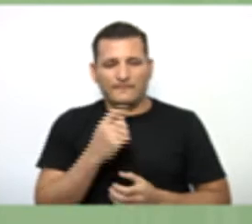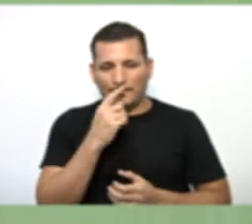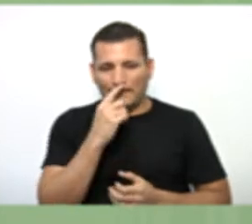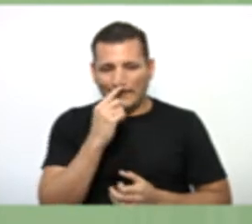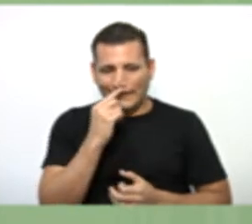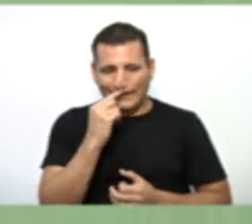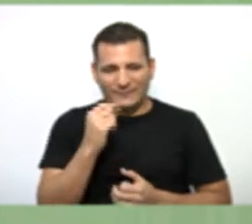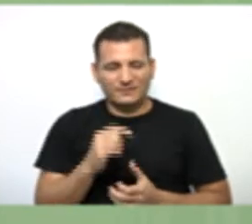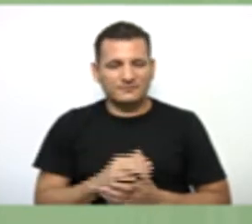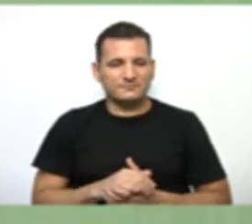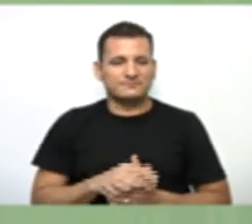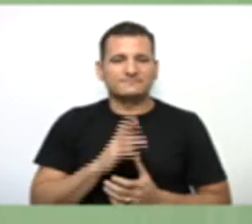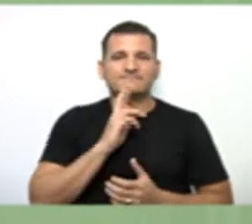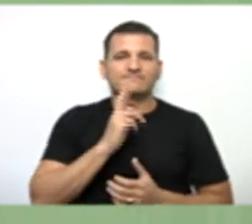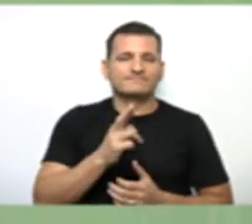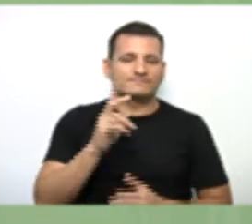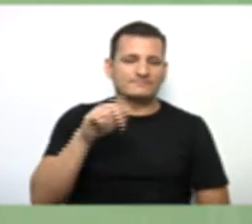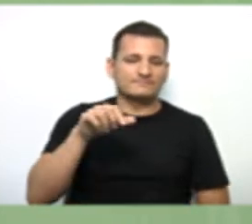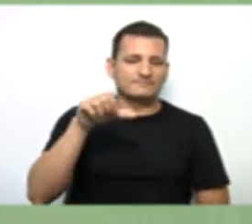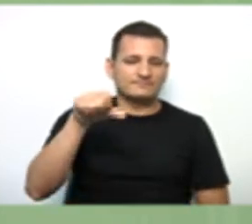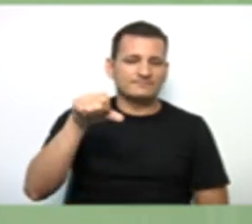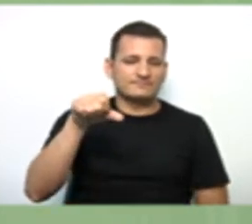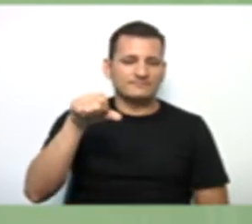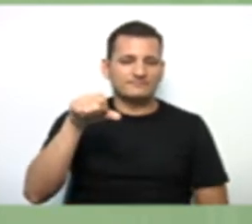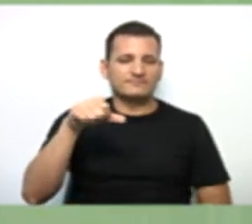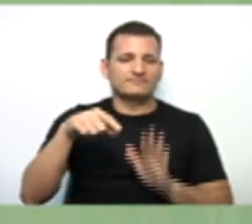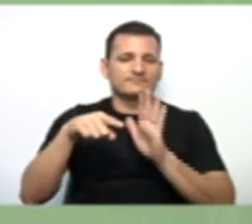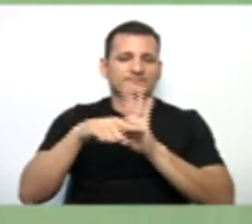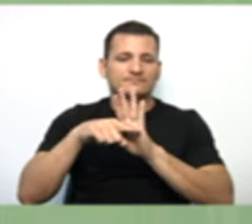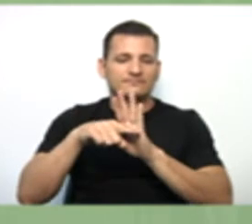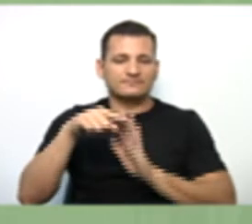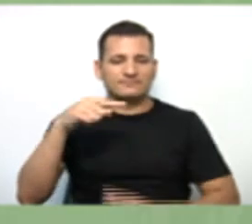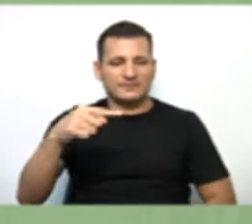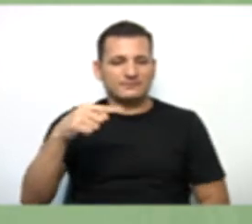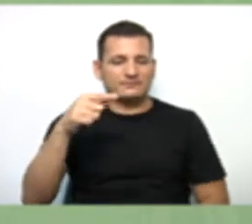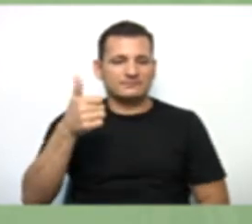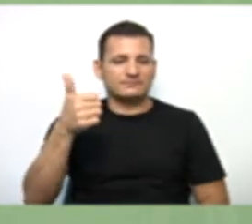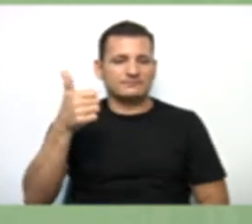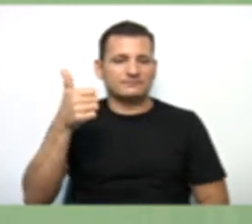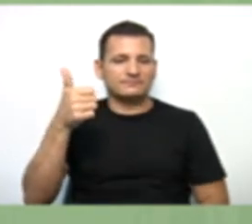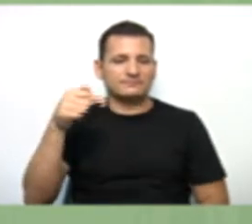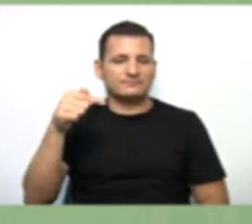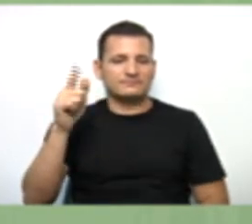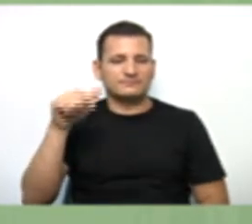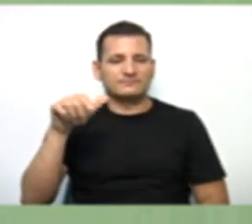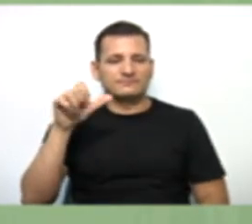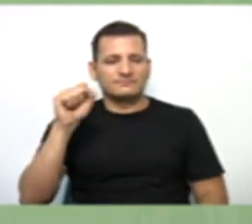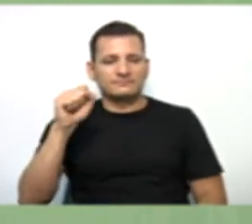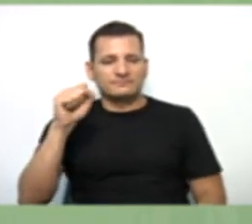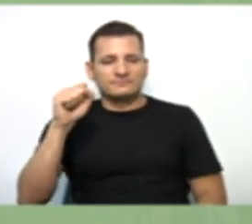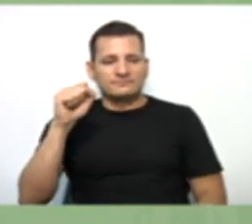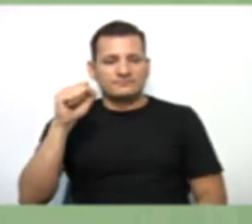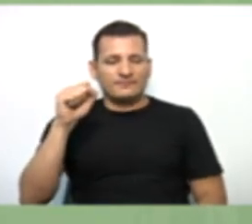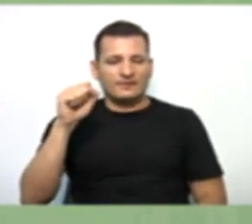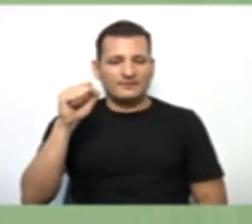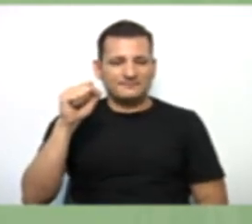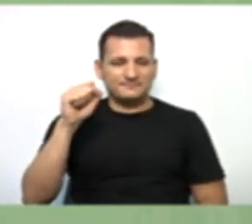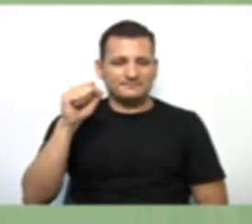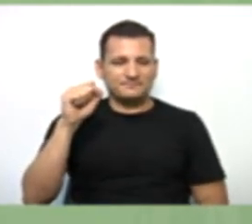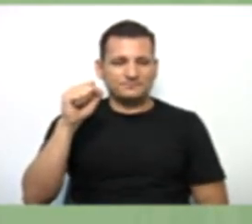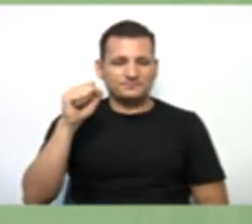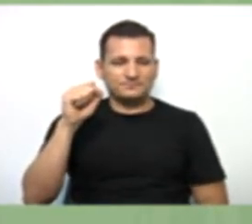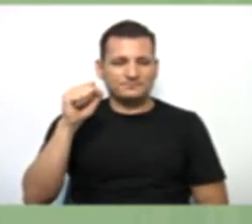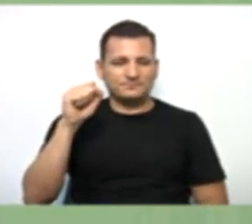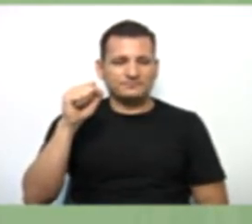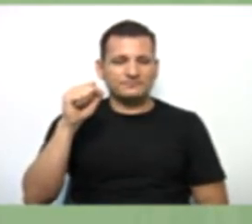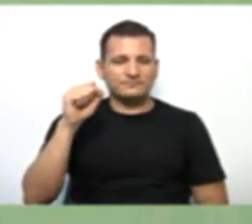também, né, professor? Então ficaram quanto? 9 menos 17 dá quanto? Né? Dá 8, né? 17 menos 9 dá 8. Aula de matemática, negociação,